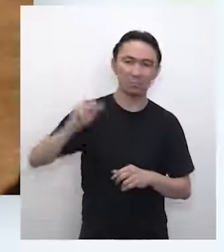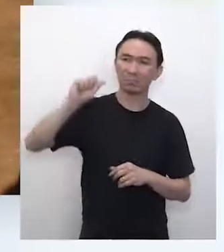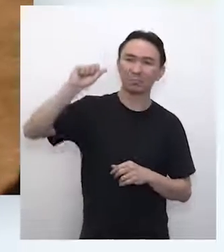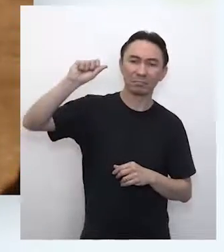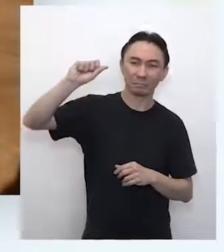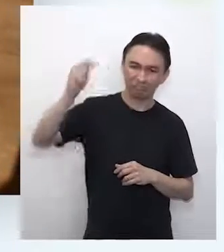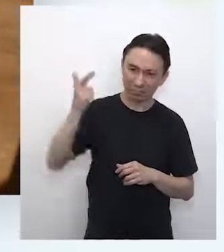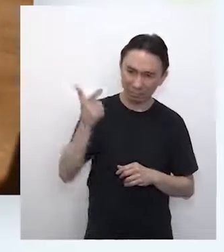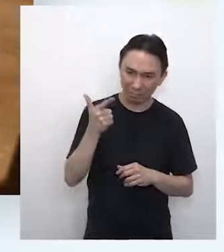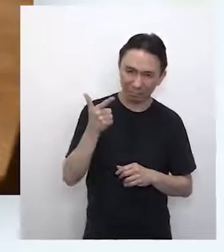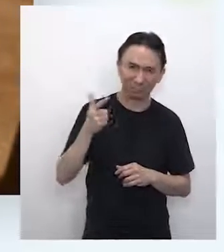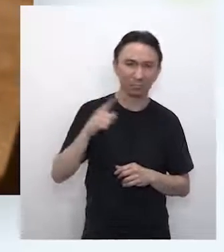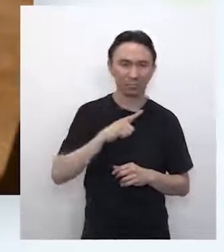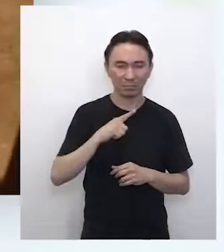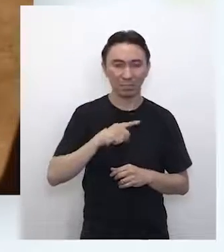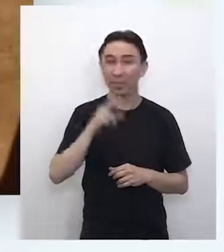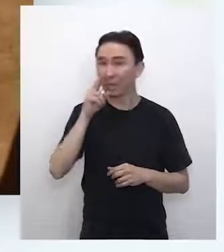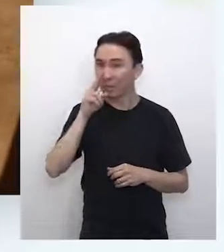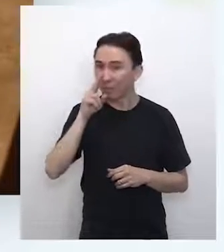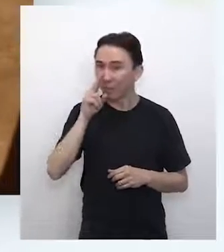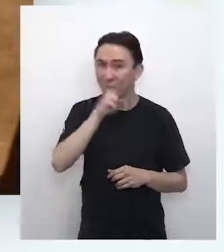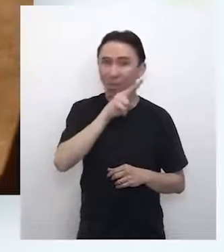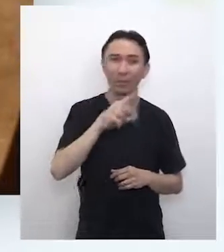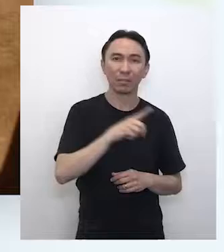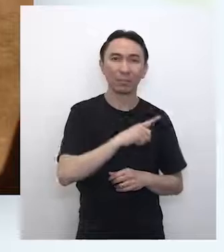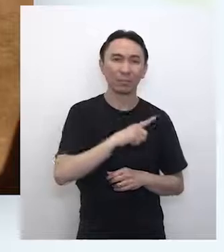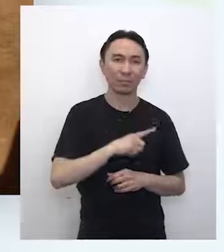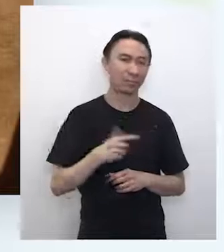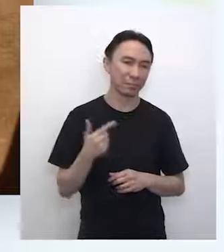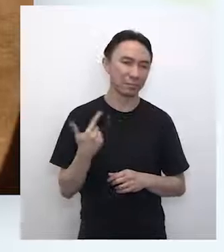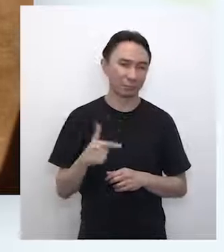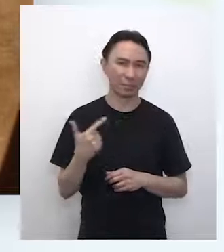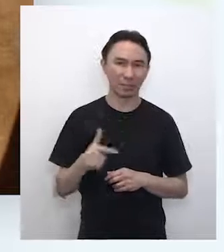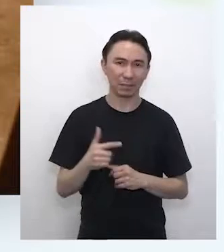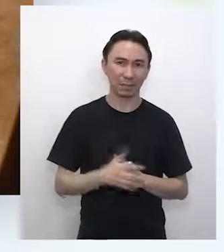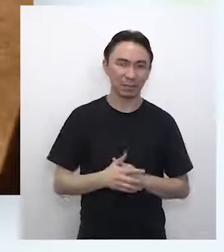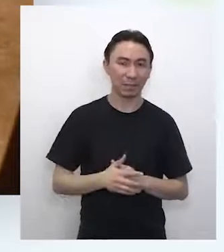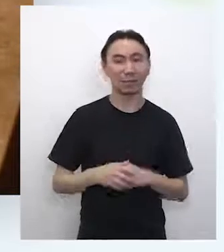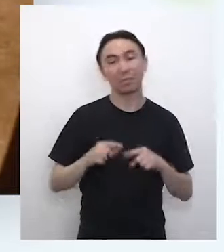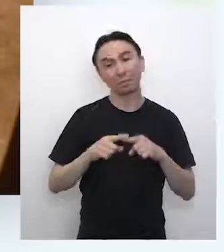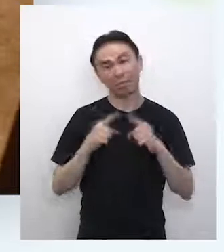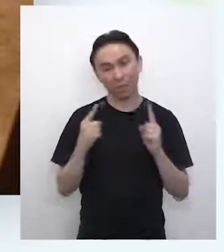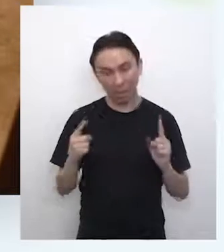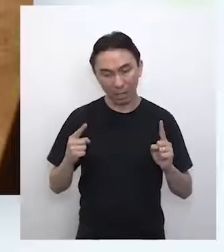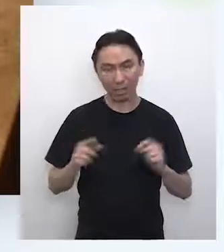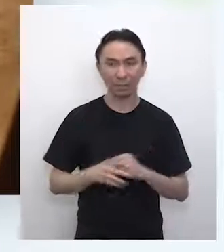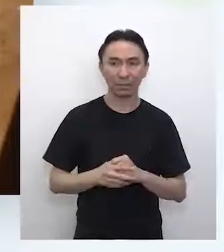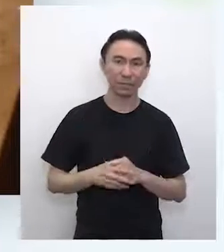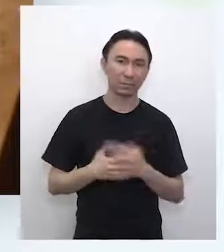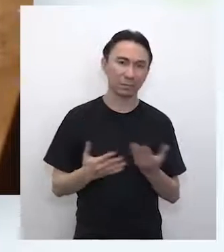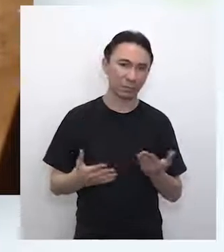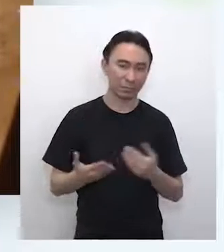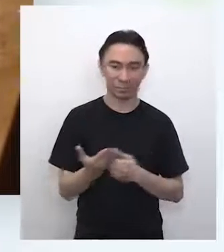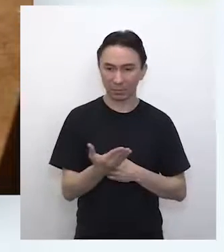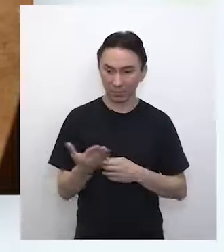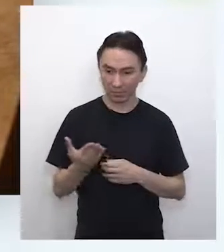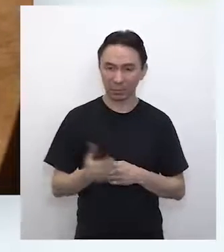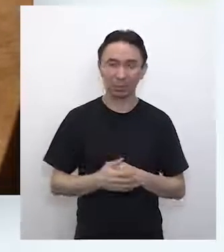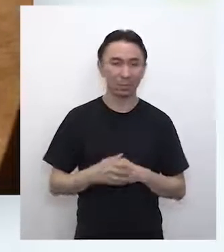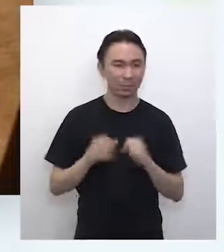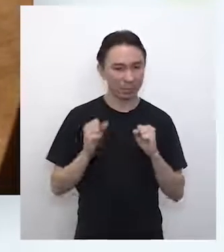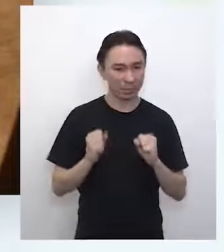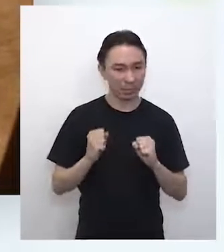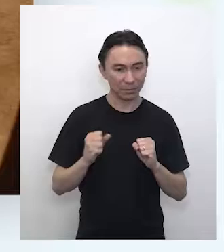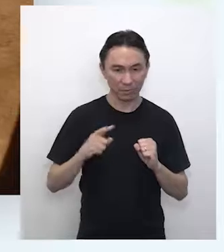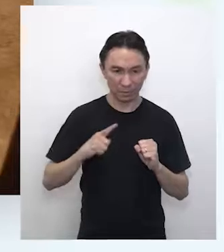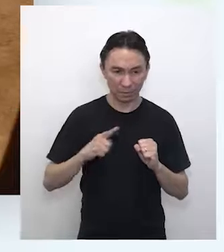com aquela intensidade que nós imaginávamos, né? Mas assim, você movimentando a